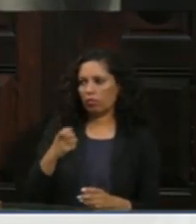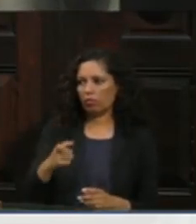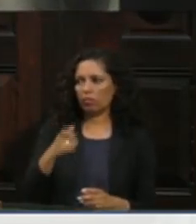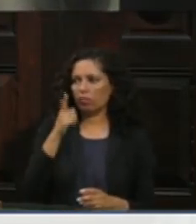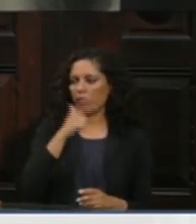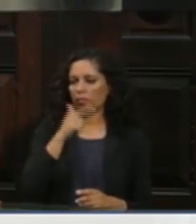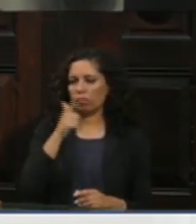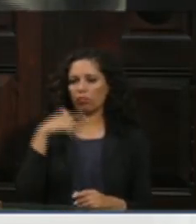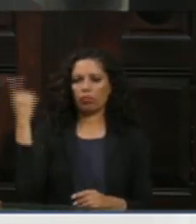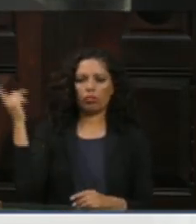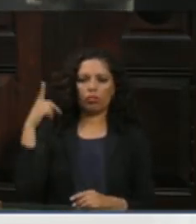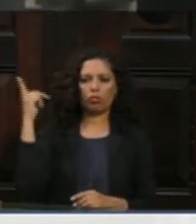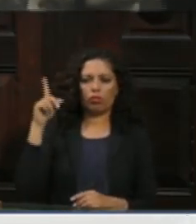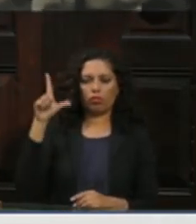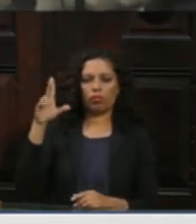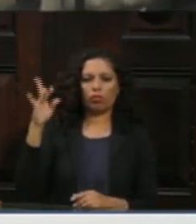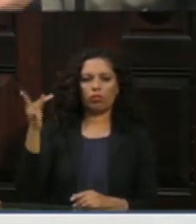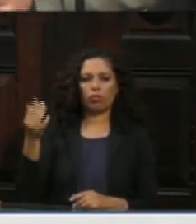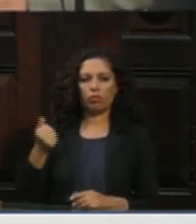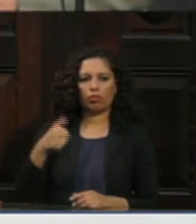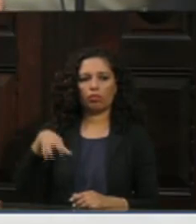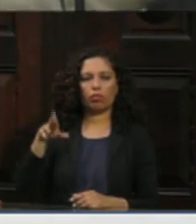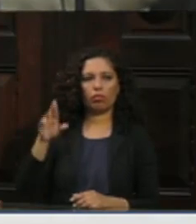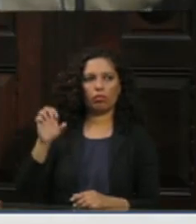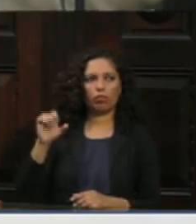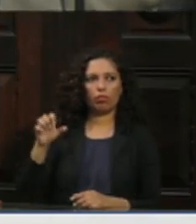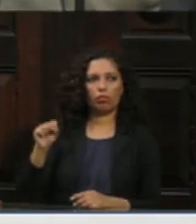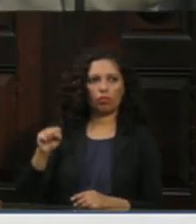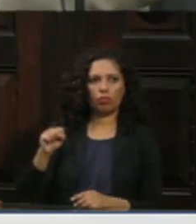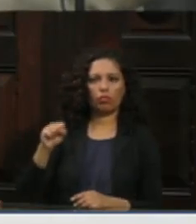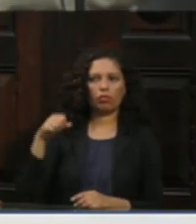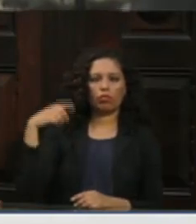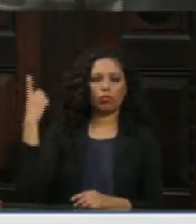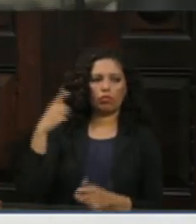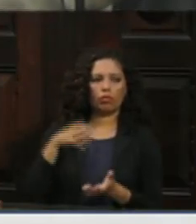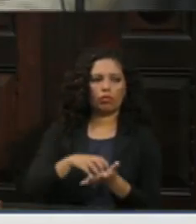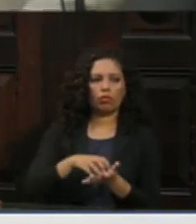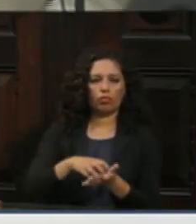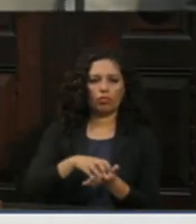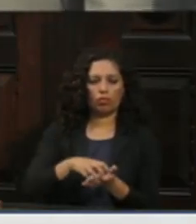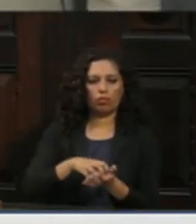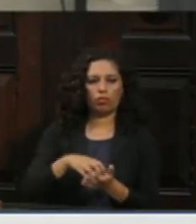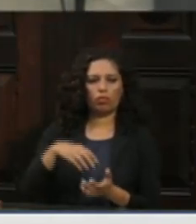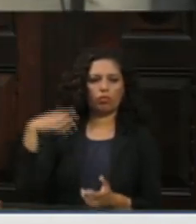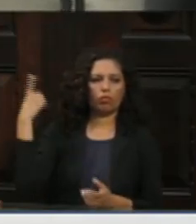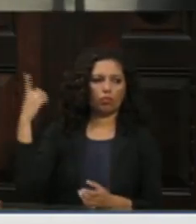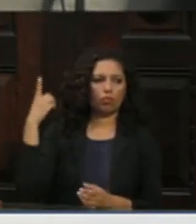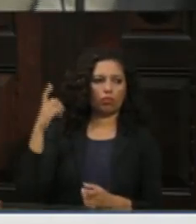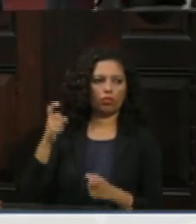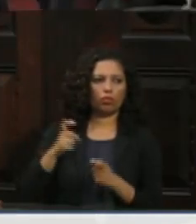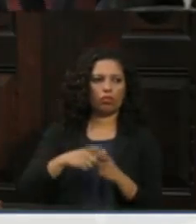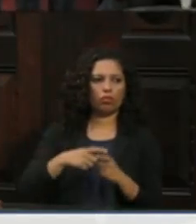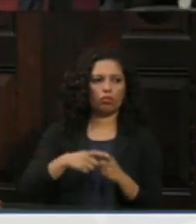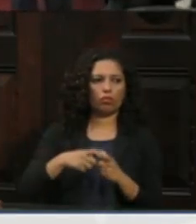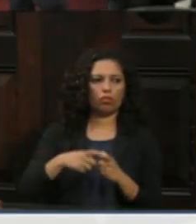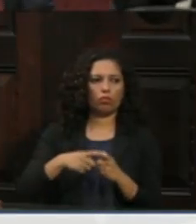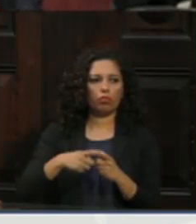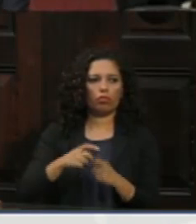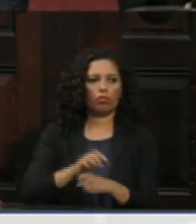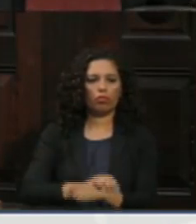das Comissões de Constituição, Justiça, Saneamento Ambiental, Defesa do Meio Ambiente, Orçamento, Finanças, Fiscalização Financeira e Controle. Para emitir parecer pela Comissão de Constituição e Justiça, deputado André